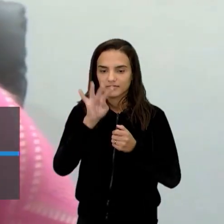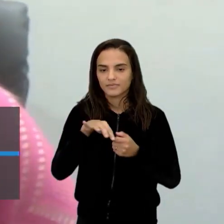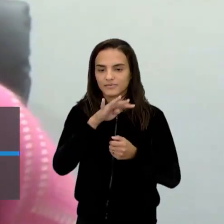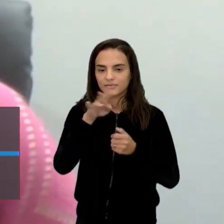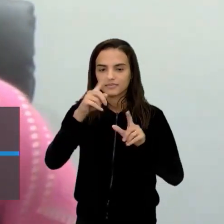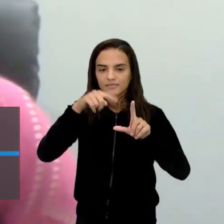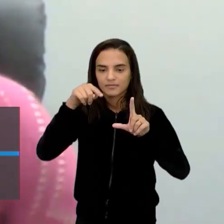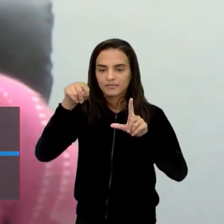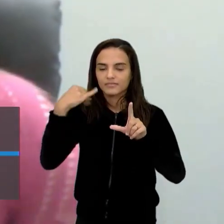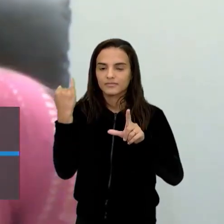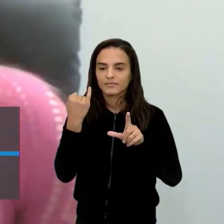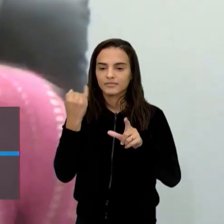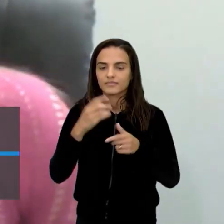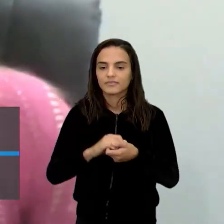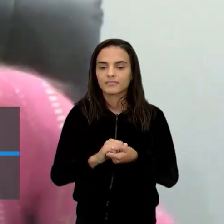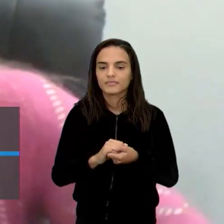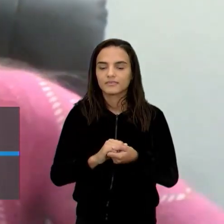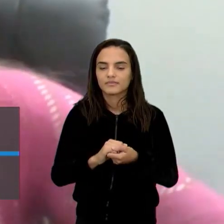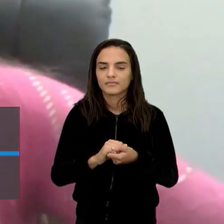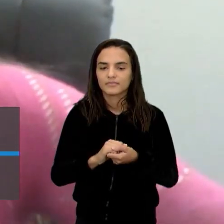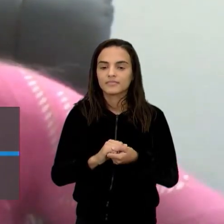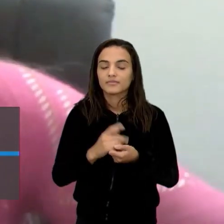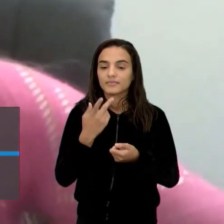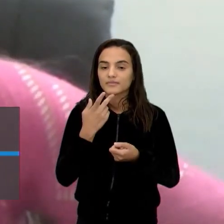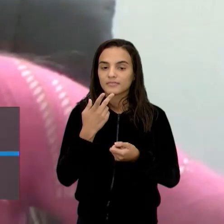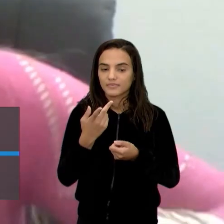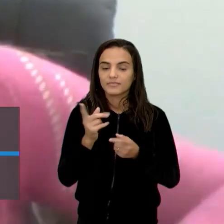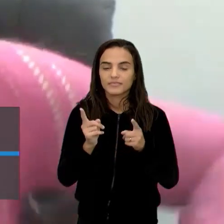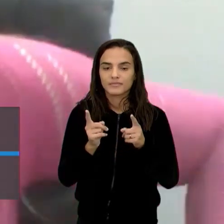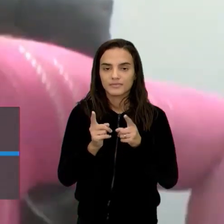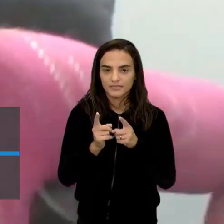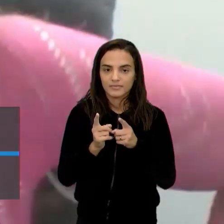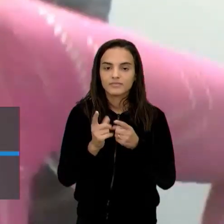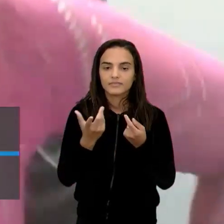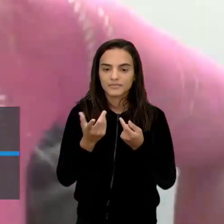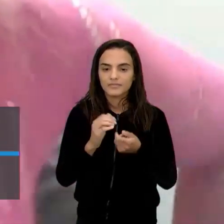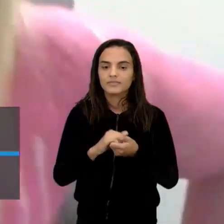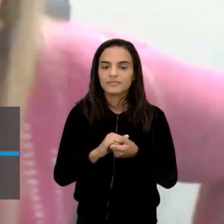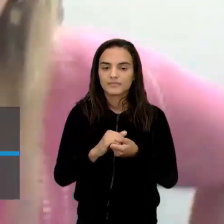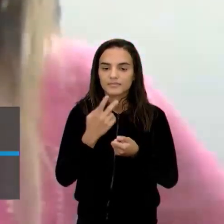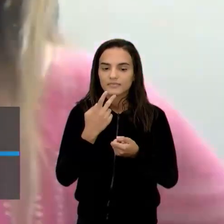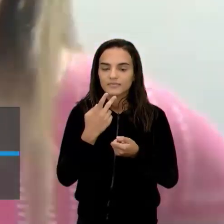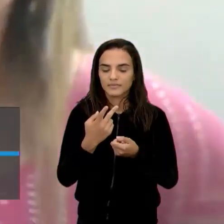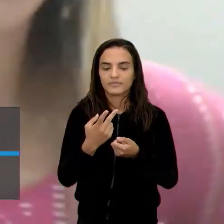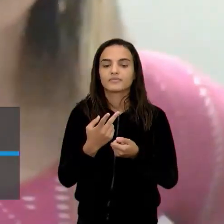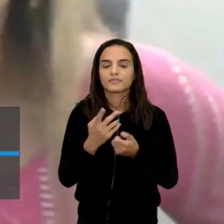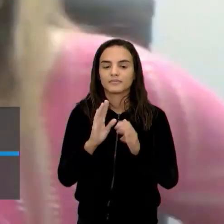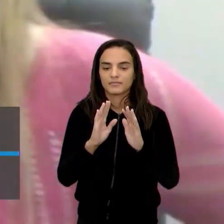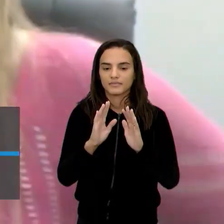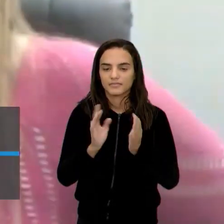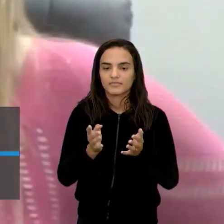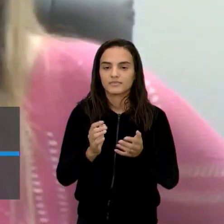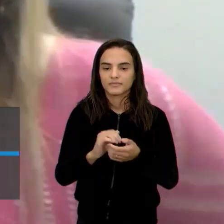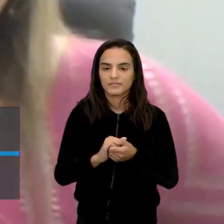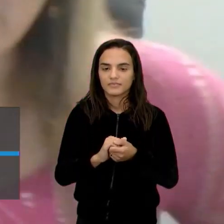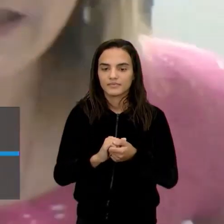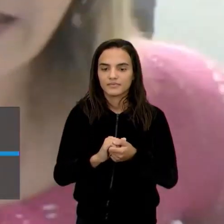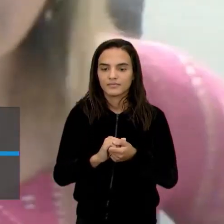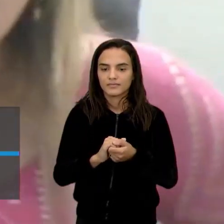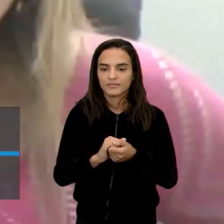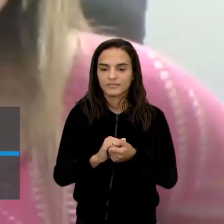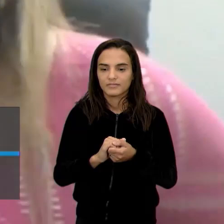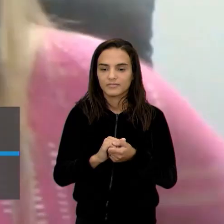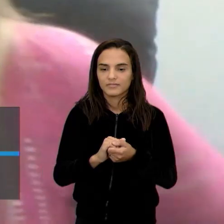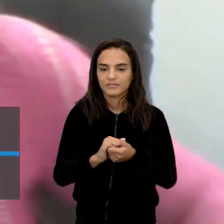que é tão importante, né? Aí nós vamos falar um pouquinho do que a Alzira falou lá para nós, né? Eu acho que eu me